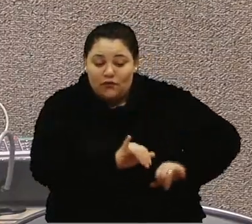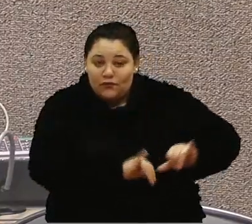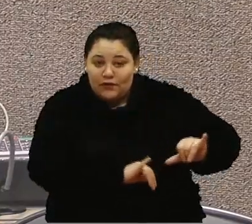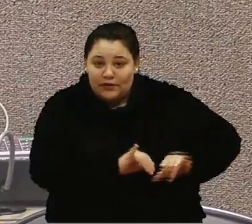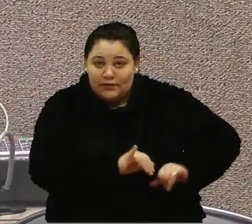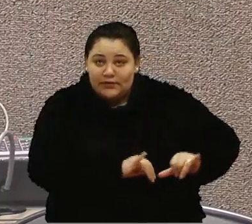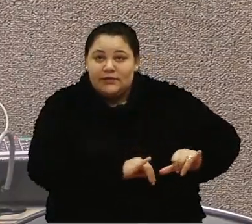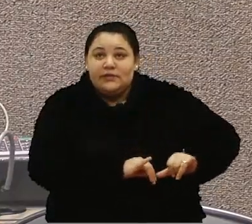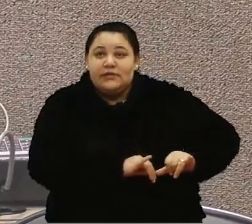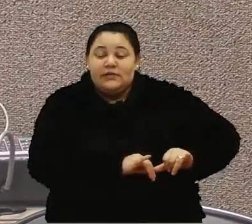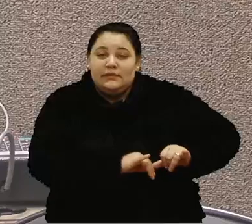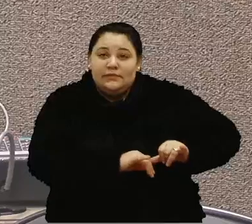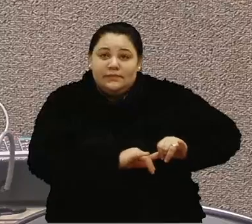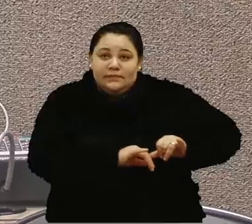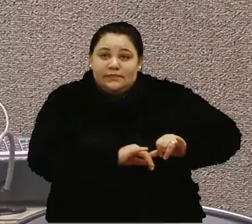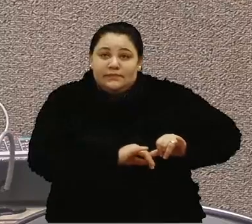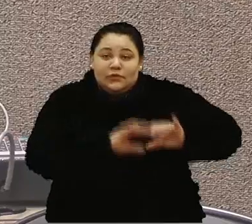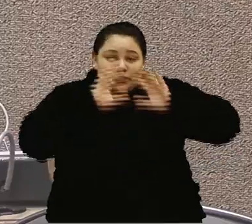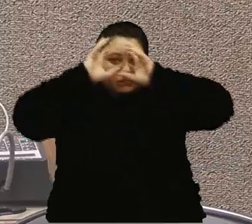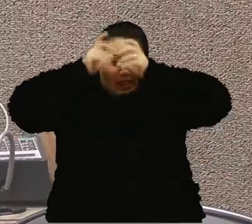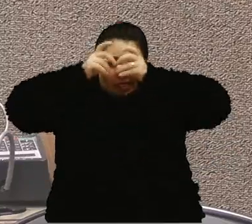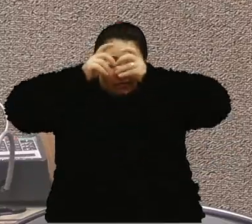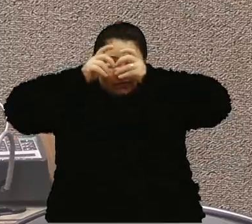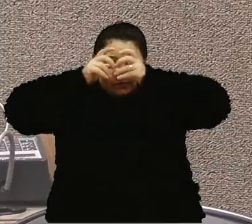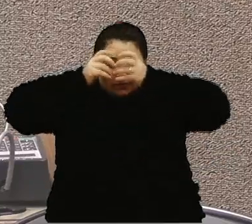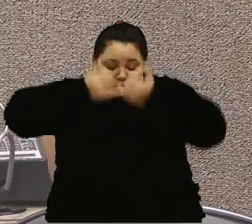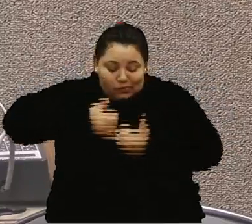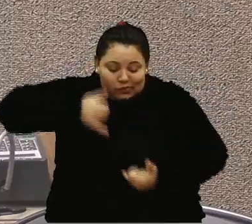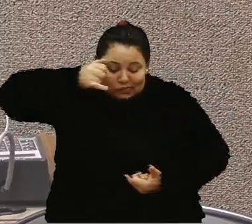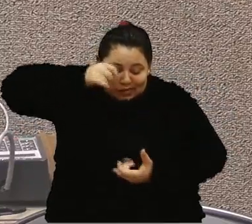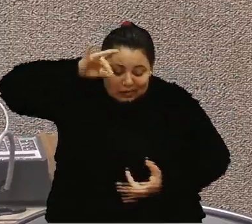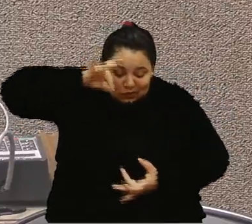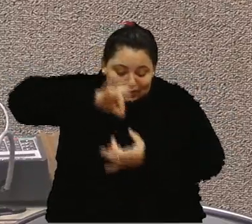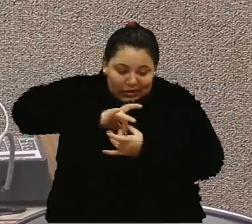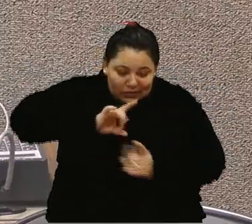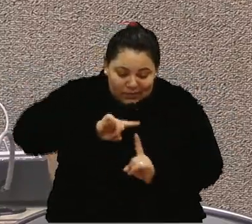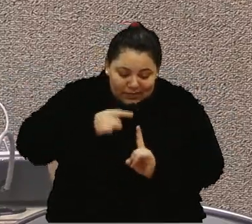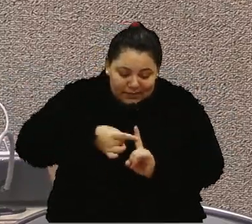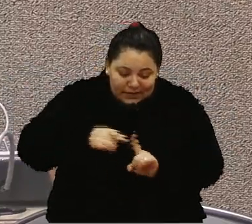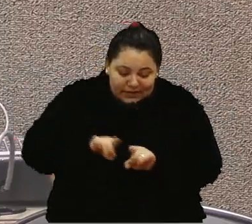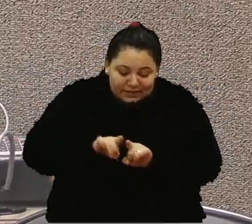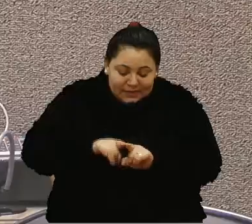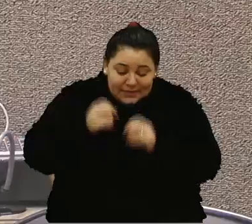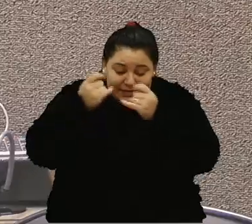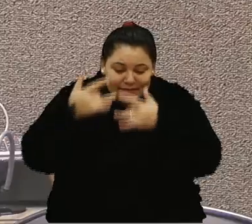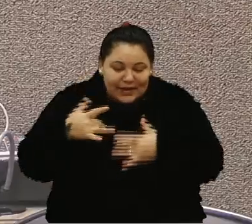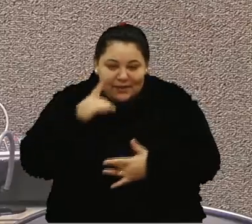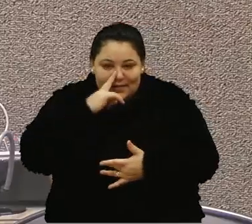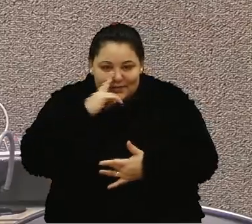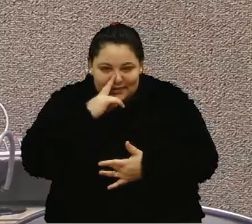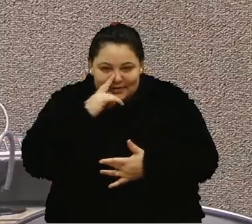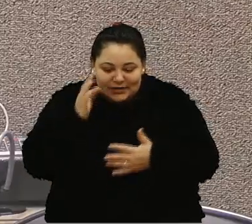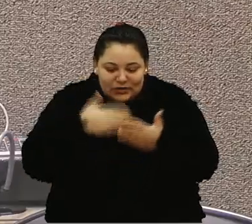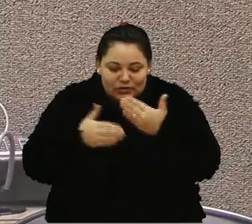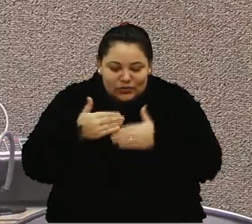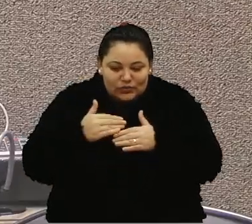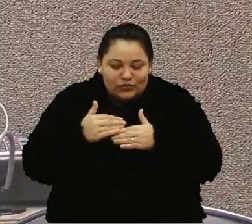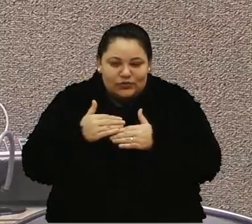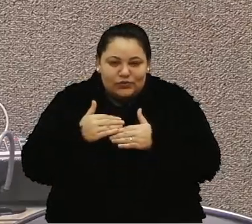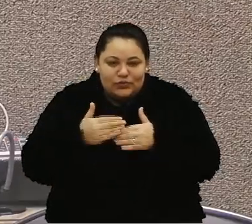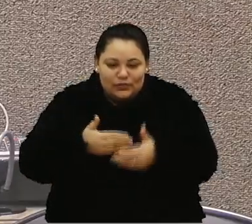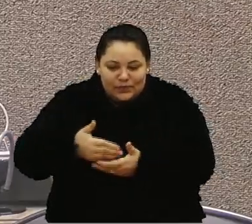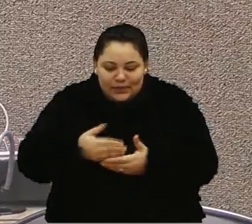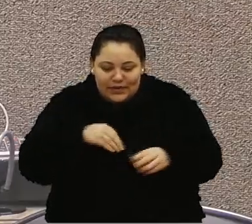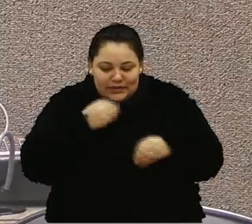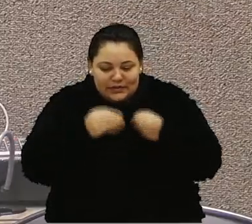o seu filho, para a sua filha. Eu participo de um projeto que tem da Savipa, que é a Associação São